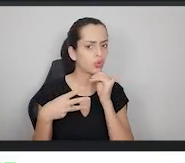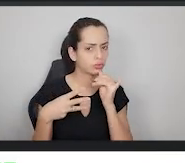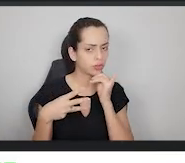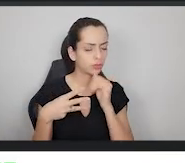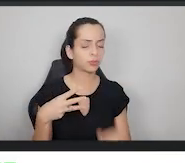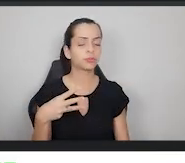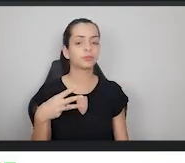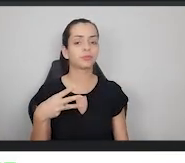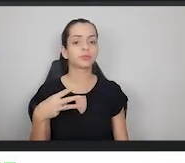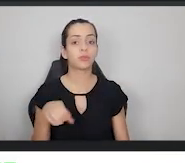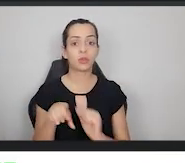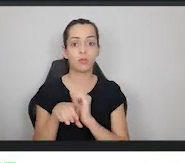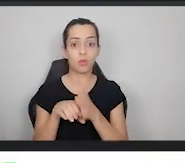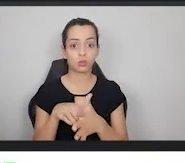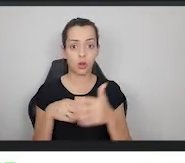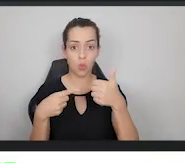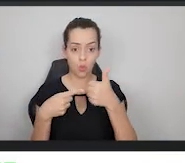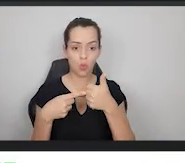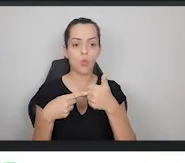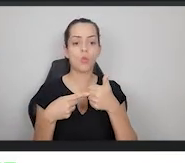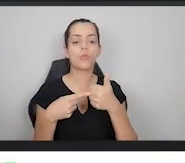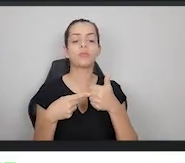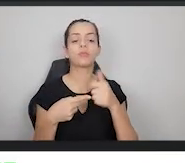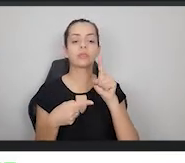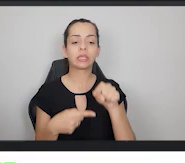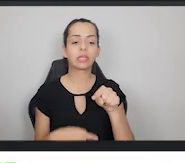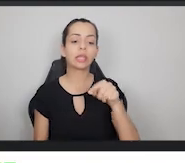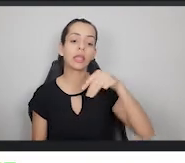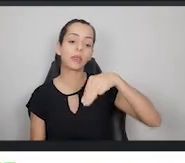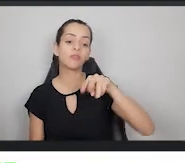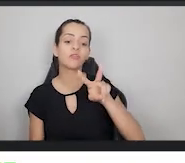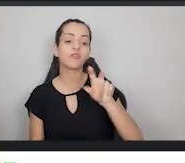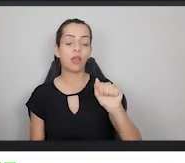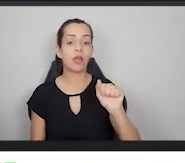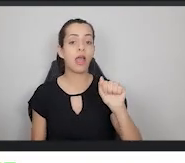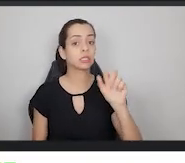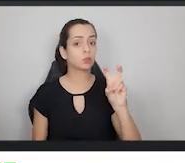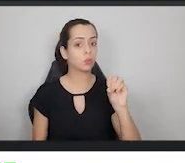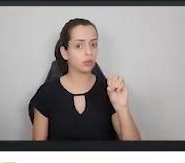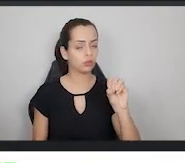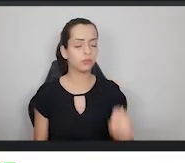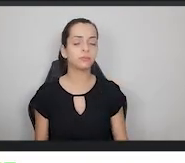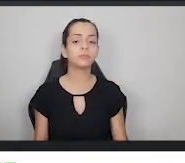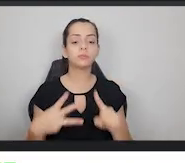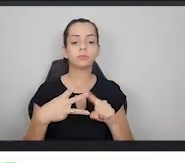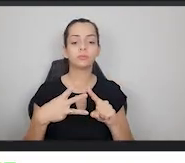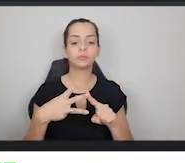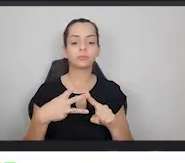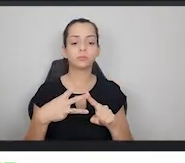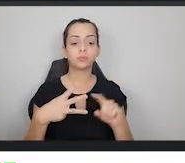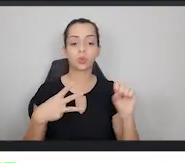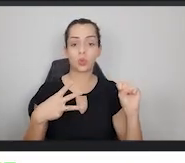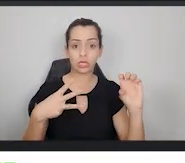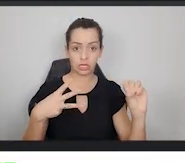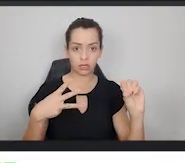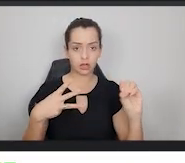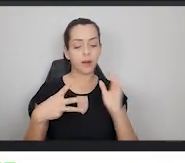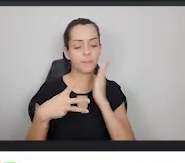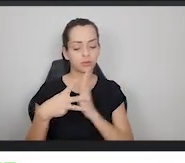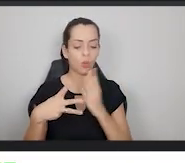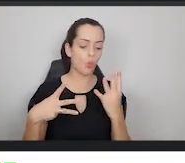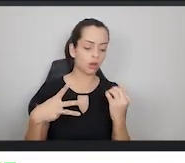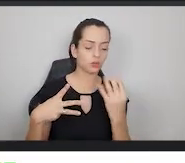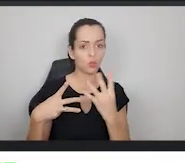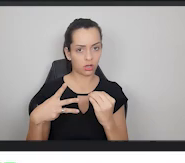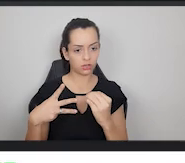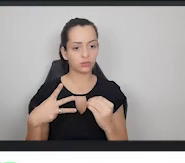tá, pessoal? Então, a terceira ela vai entrar aqui nessa região, quando necessária. Bom, as transformações aqui que